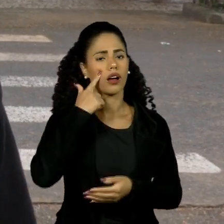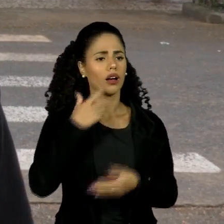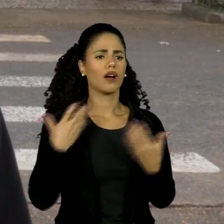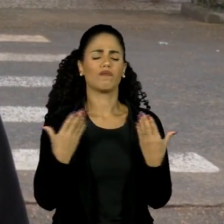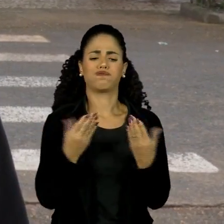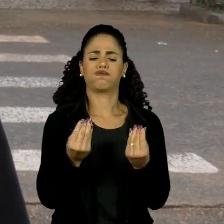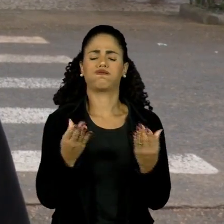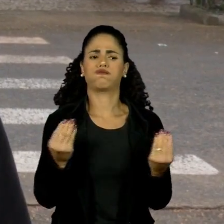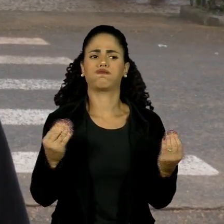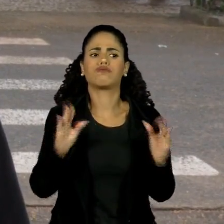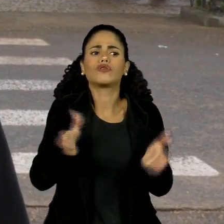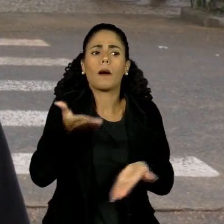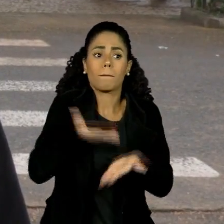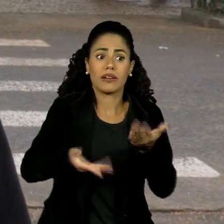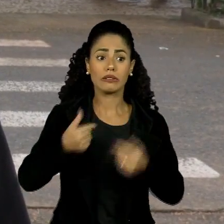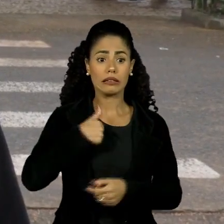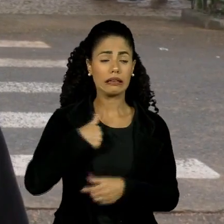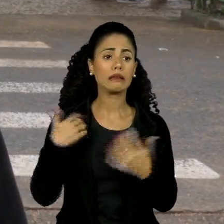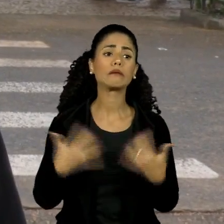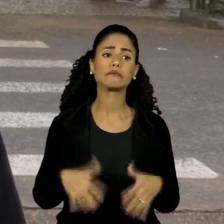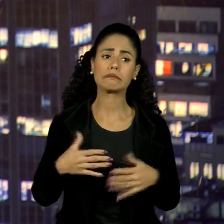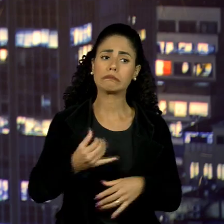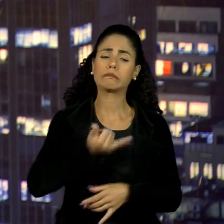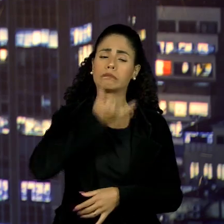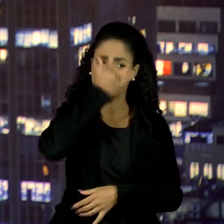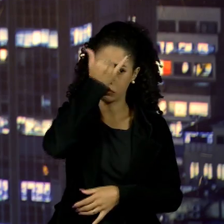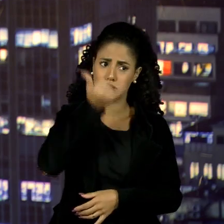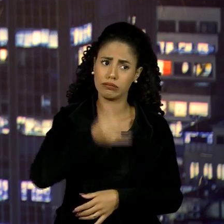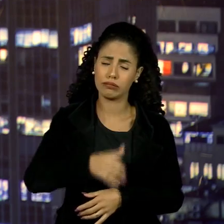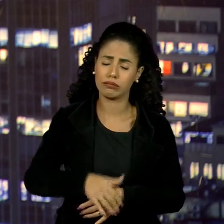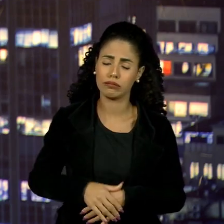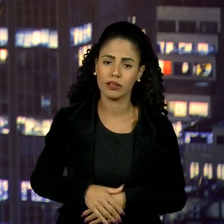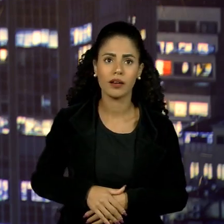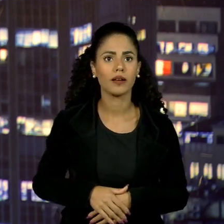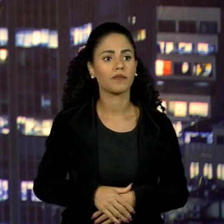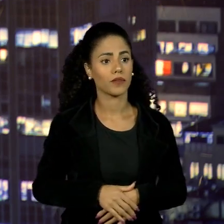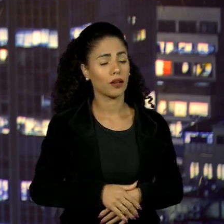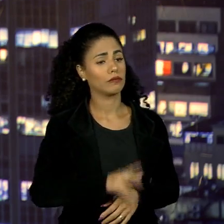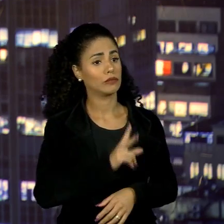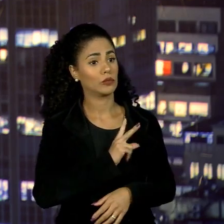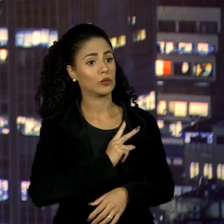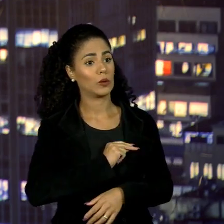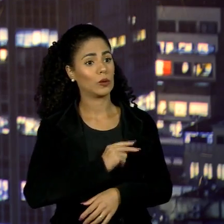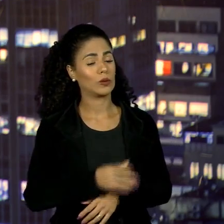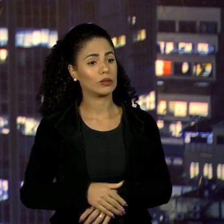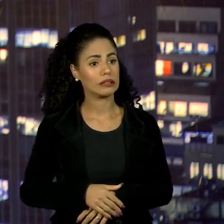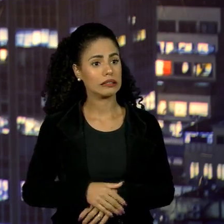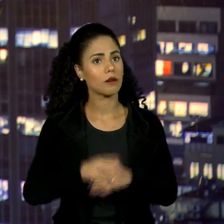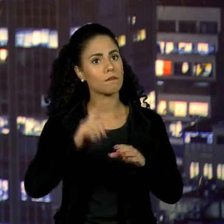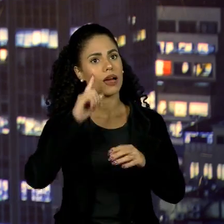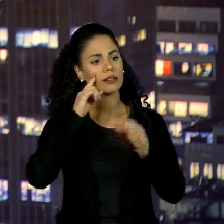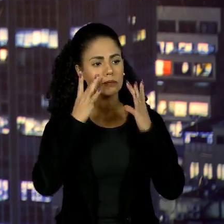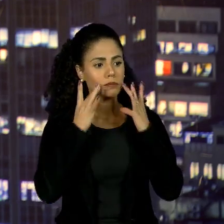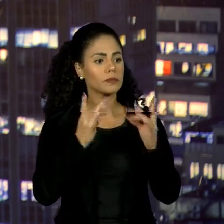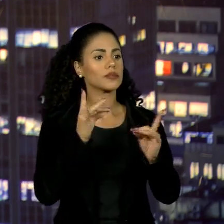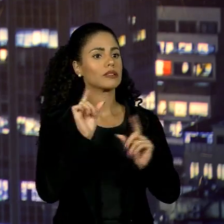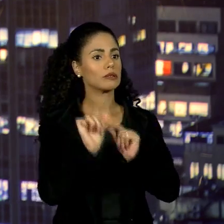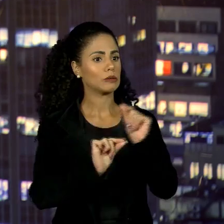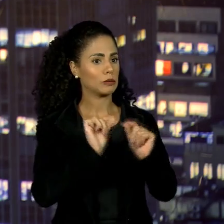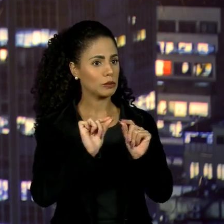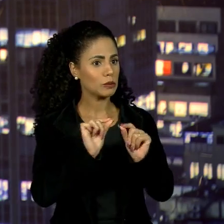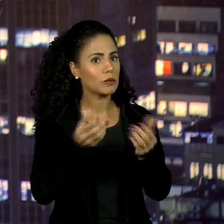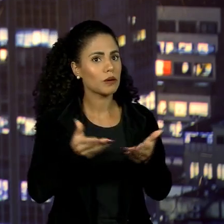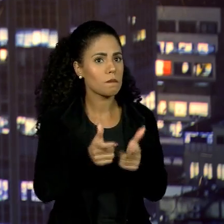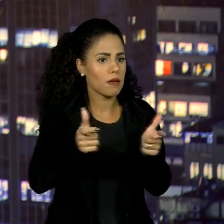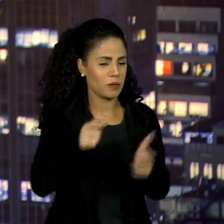bastante e realmente eu saí no prejuízo. São depoimentos bem heterogêneos, né? Mas eu queria chamar a atenção de um menino logo no começo